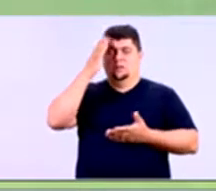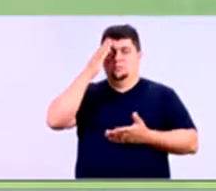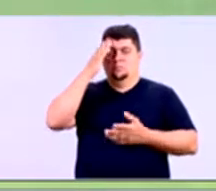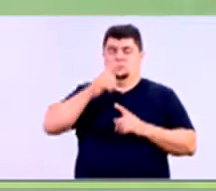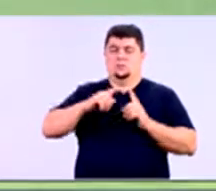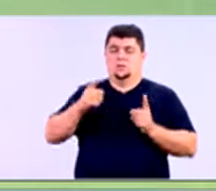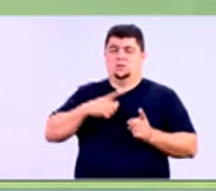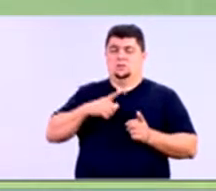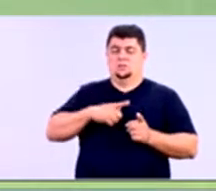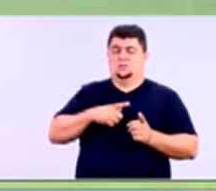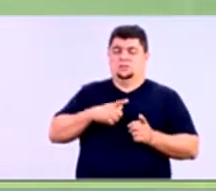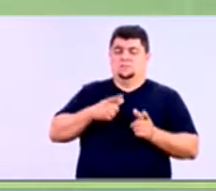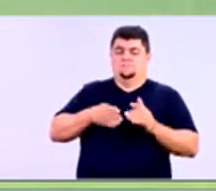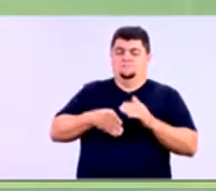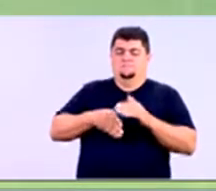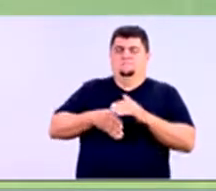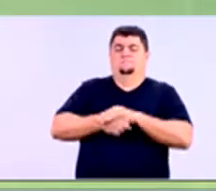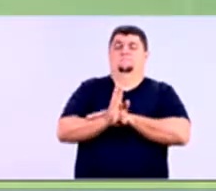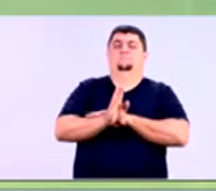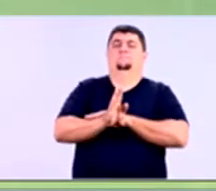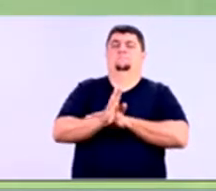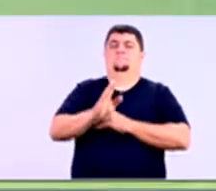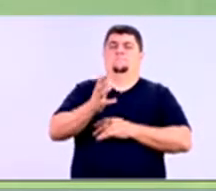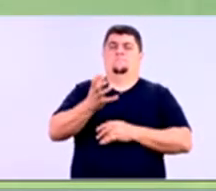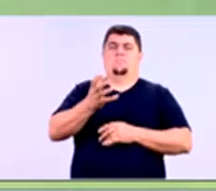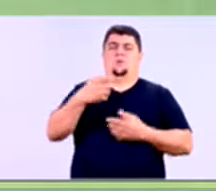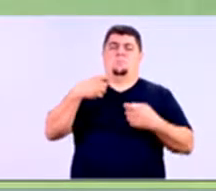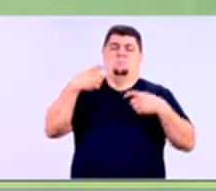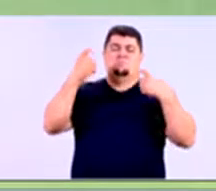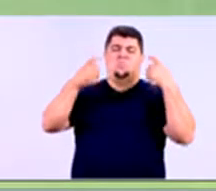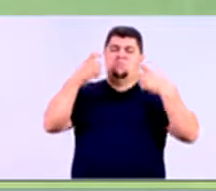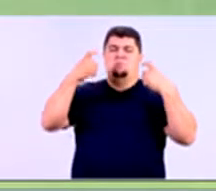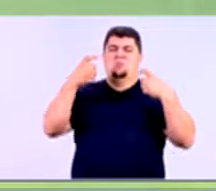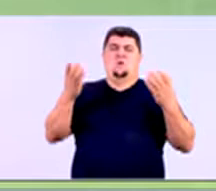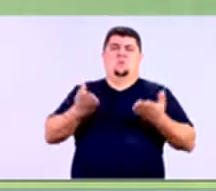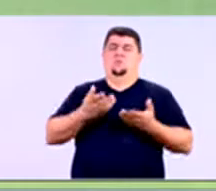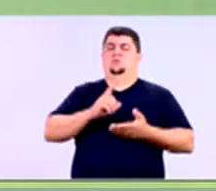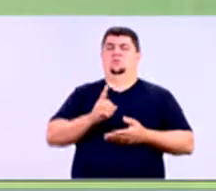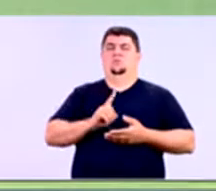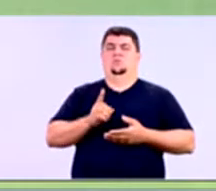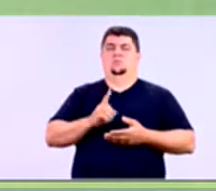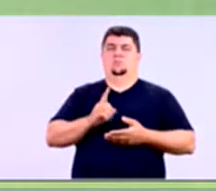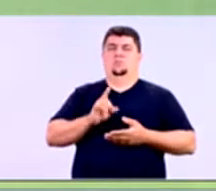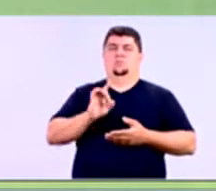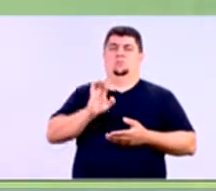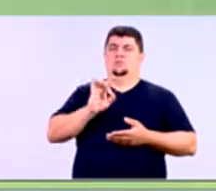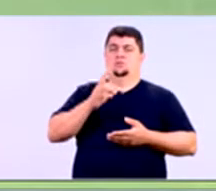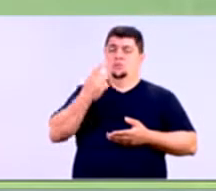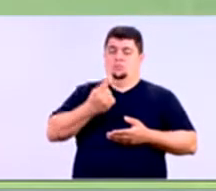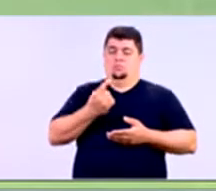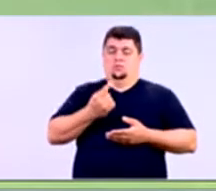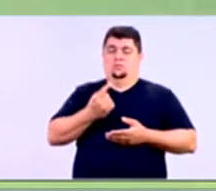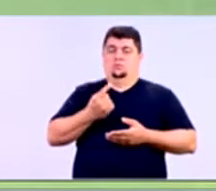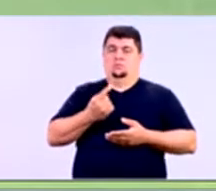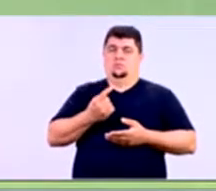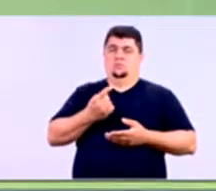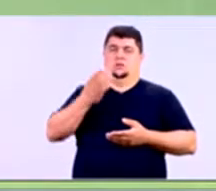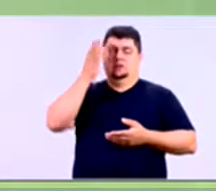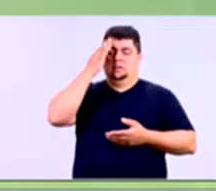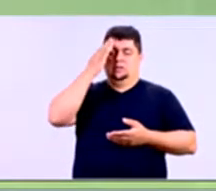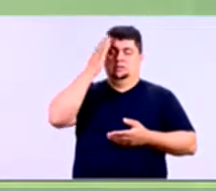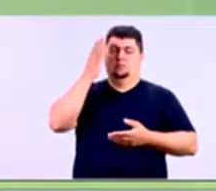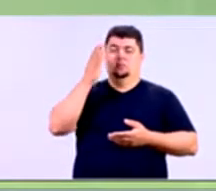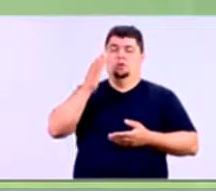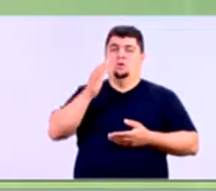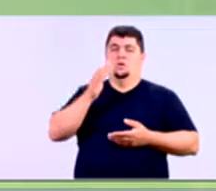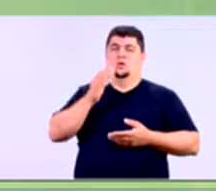estou investindo meu dinheiro, eu não estou preocupado quanto que eu vou ter hoje, porque eu só tenho o valor de uma parcela. Eu quero saber quanto